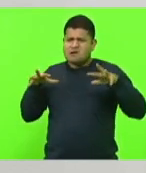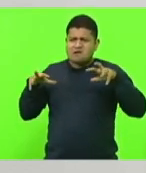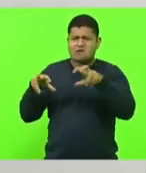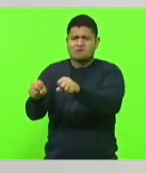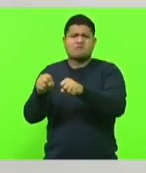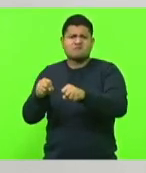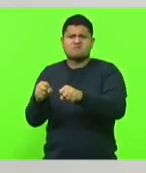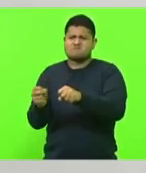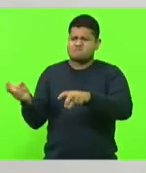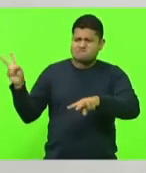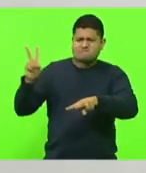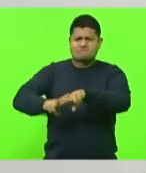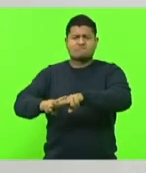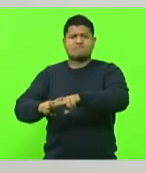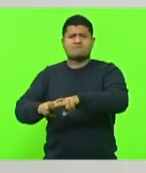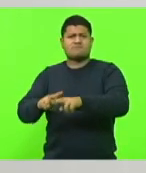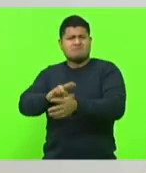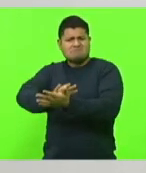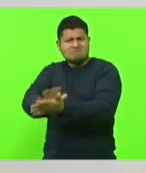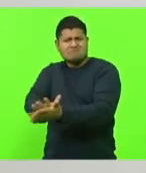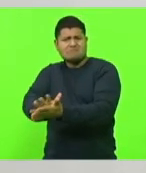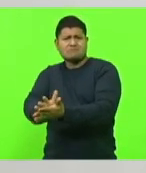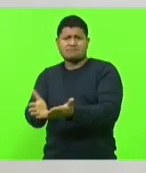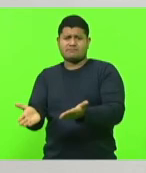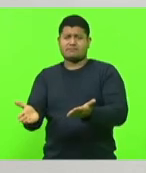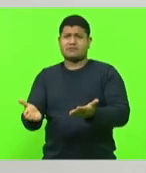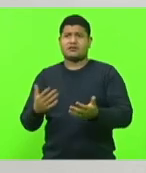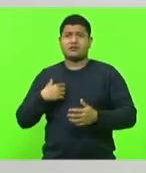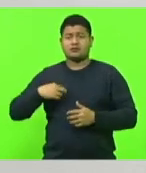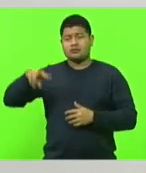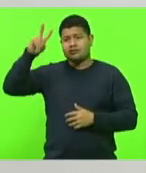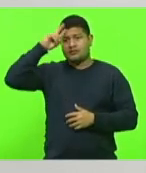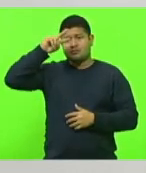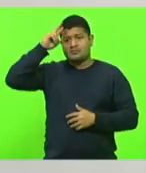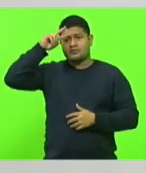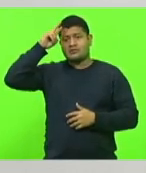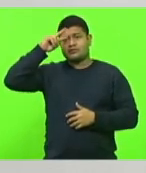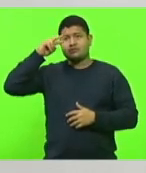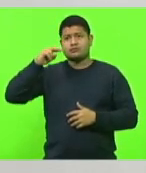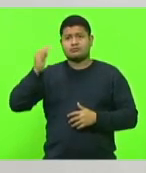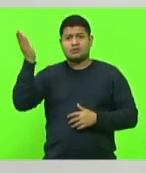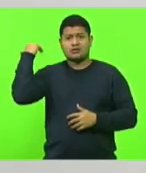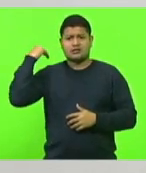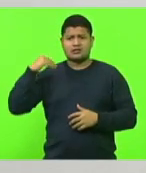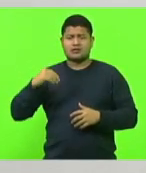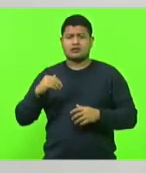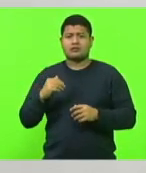algemando. Me lembrou daquela imagem que rodou